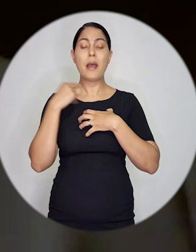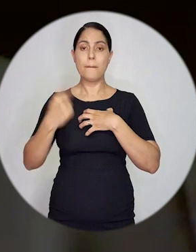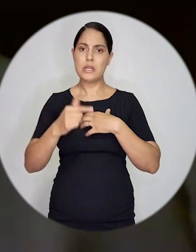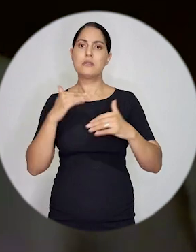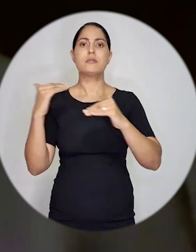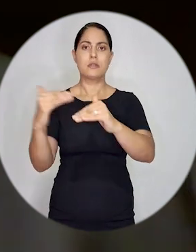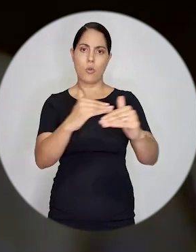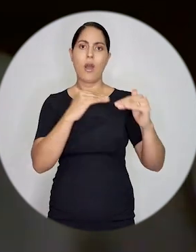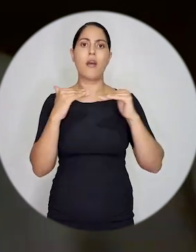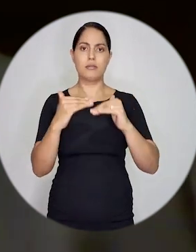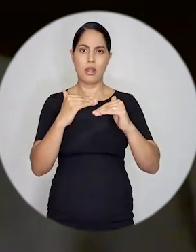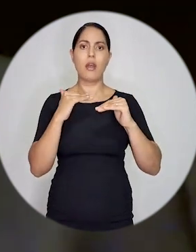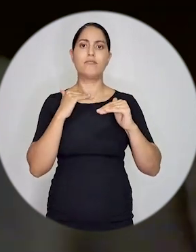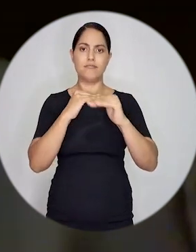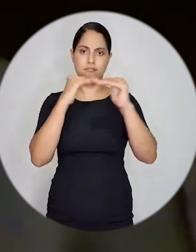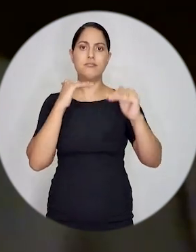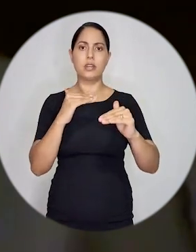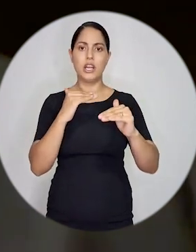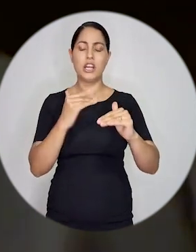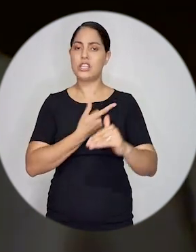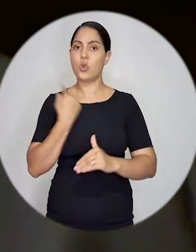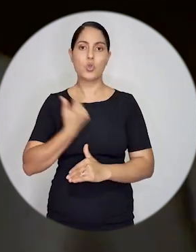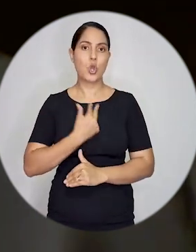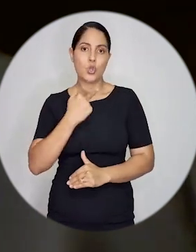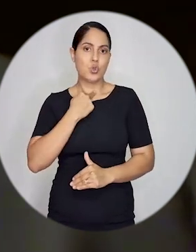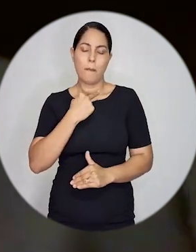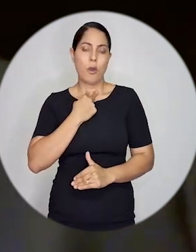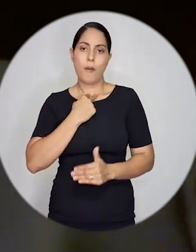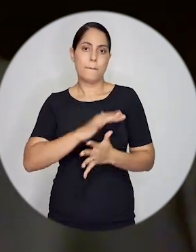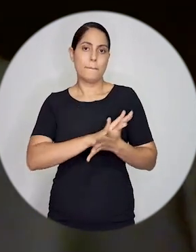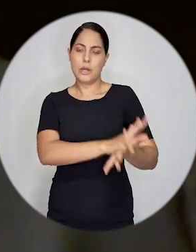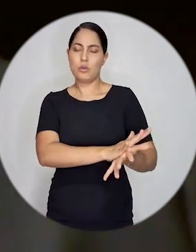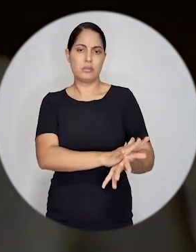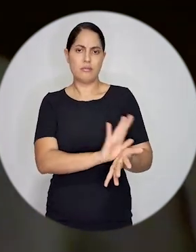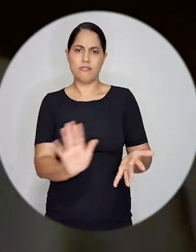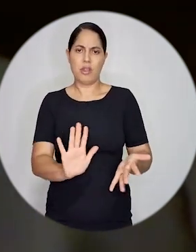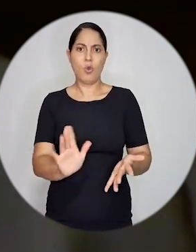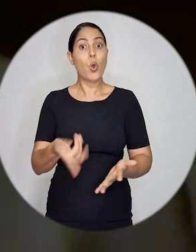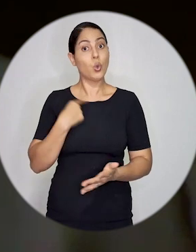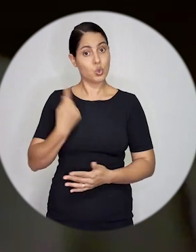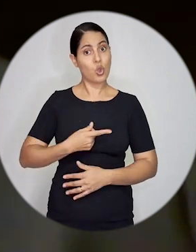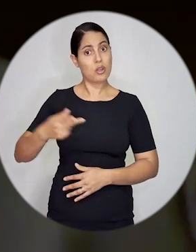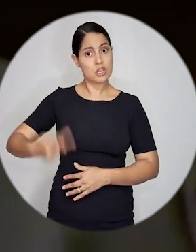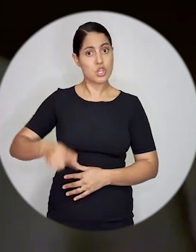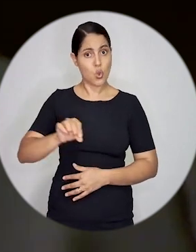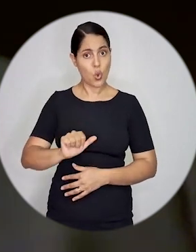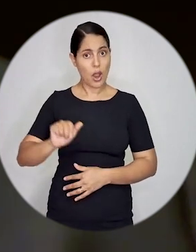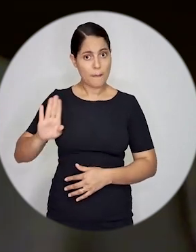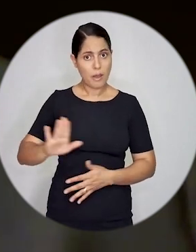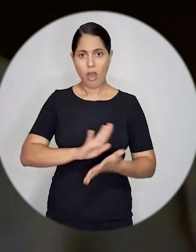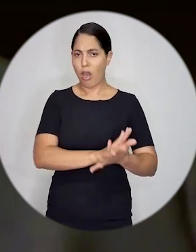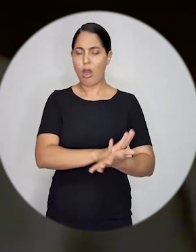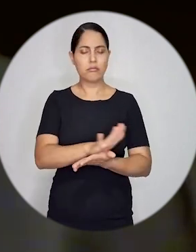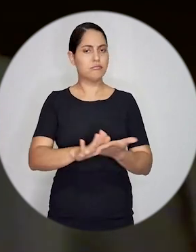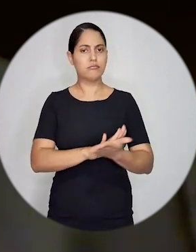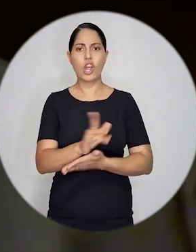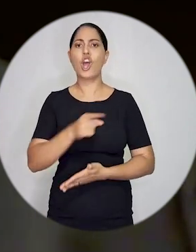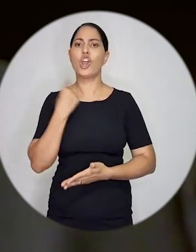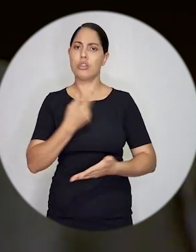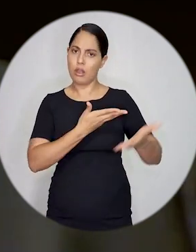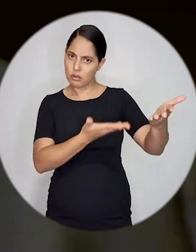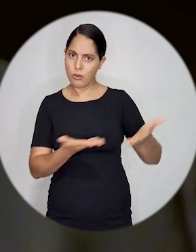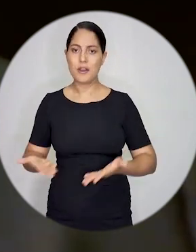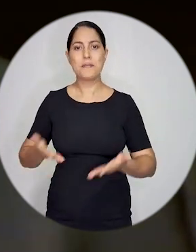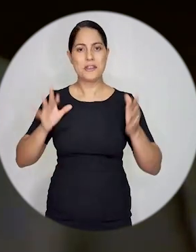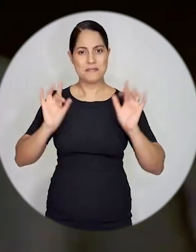fosse igualitário, né? Nós não poderíamos discriminar. A advocacia não é, e a OAB não é, uma casa de discriminação, é